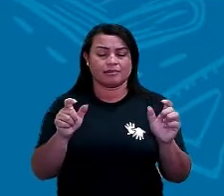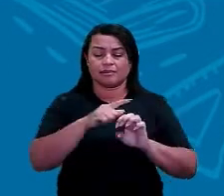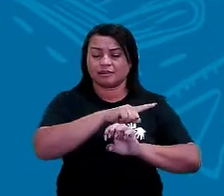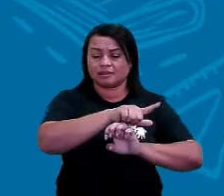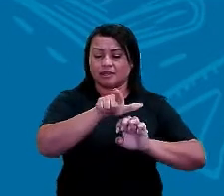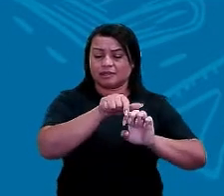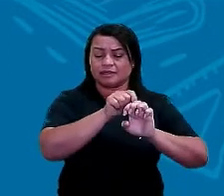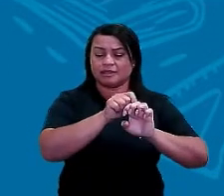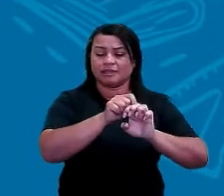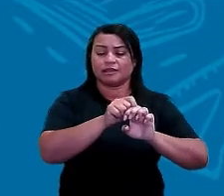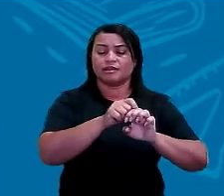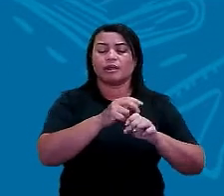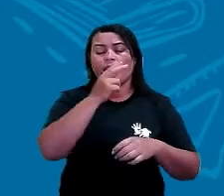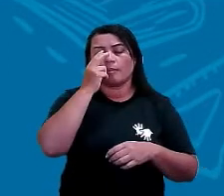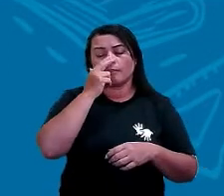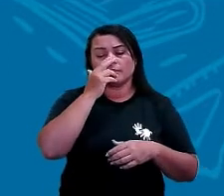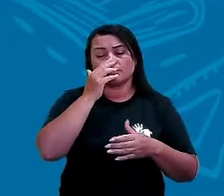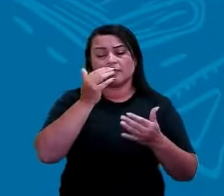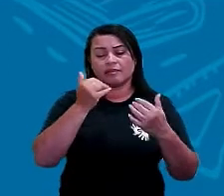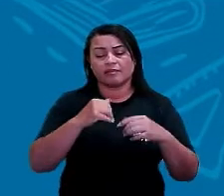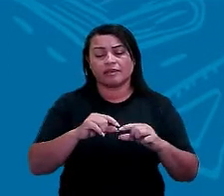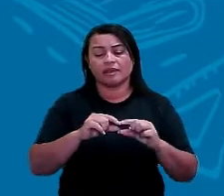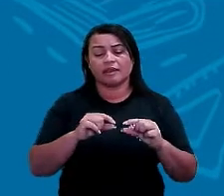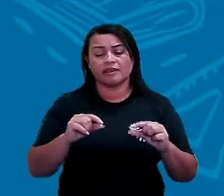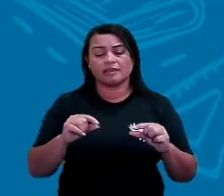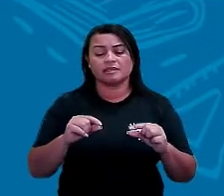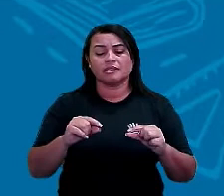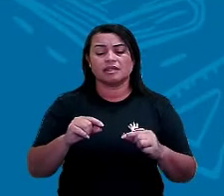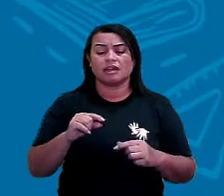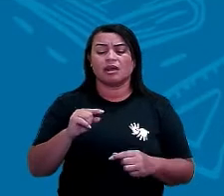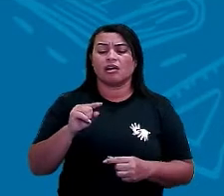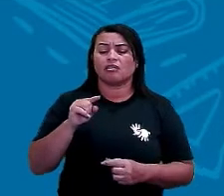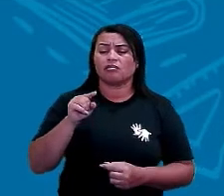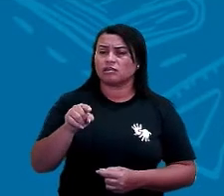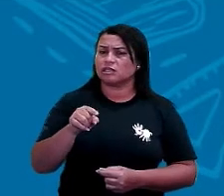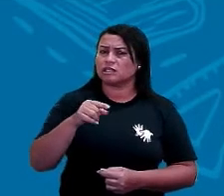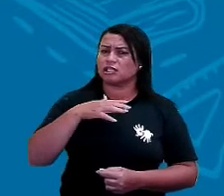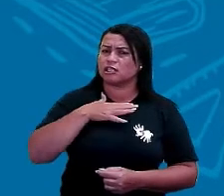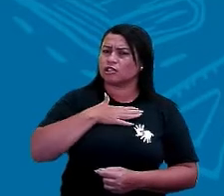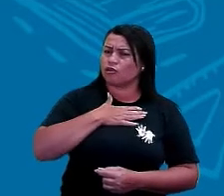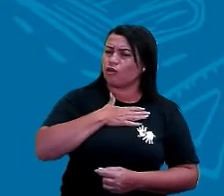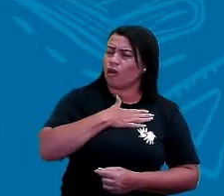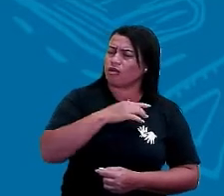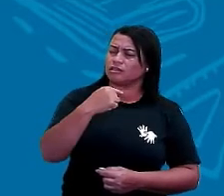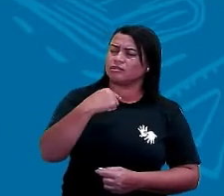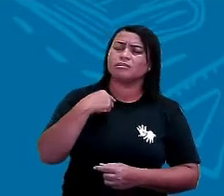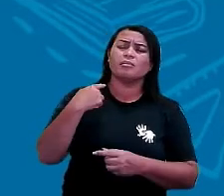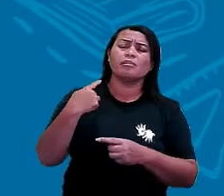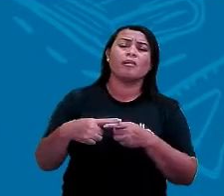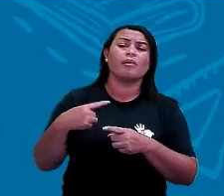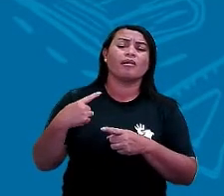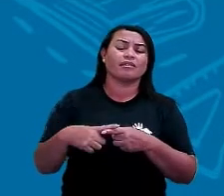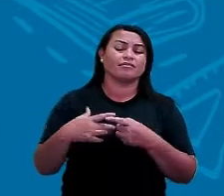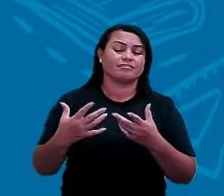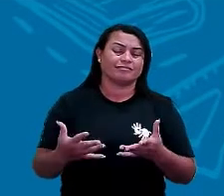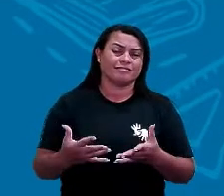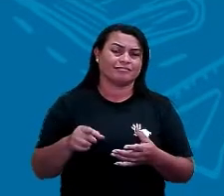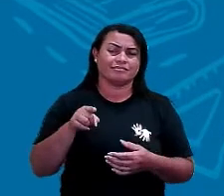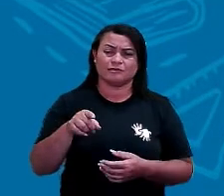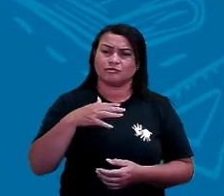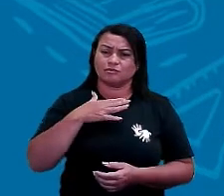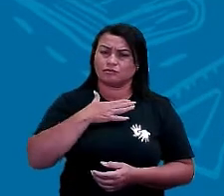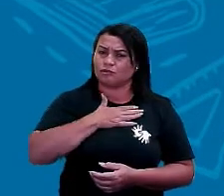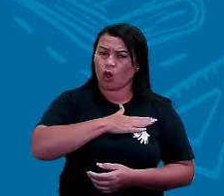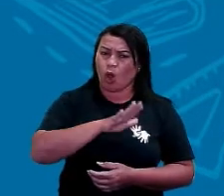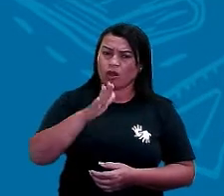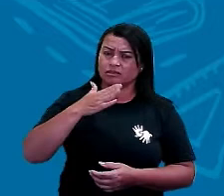frase para usar o porquê separado com acento. Você não gosta de mim por quê? Perceberam